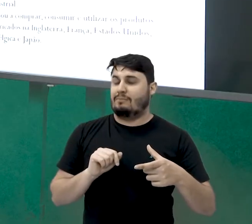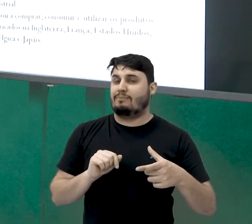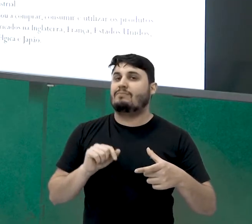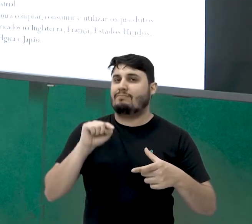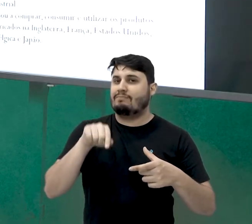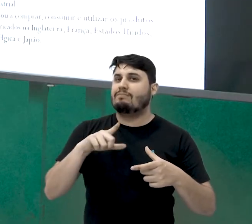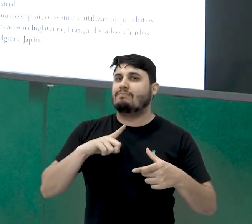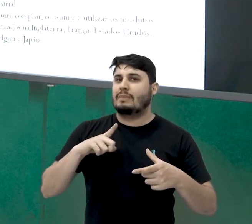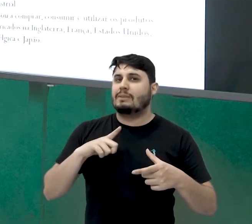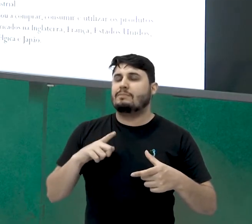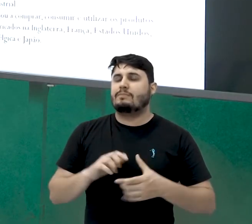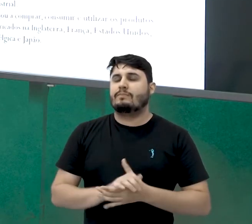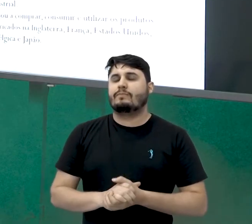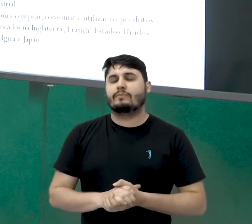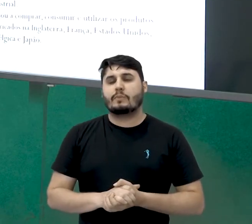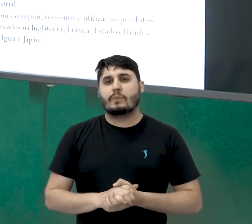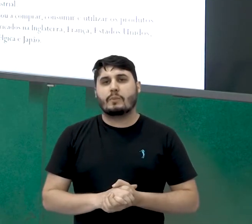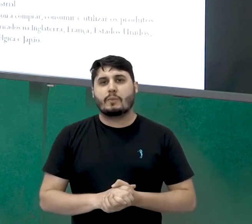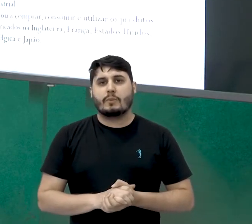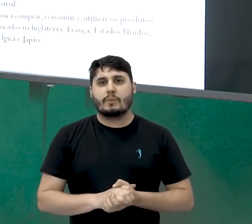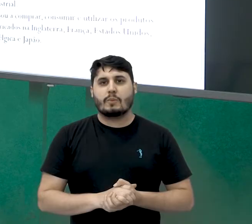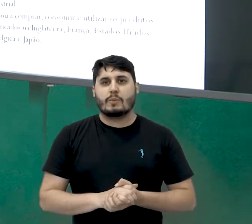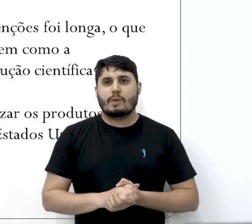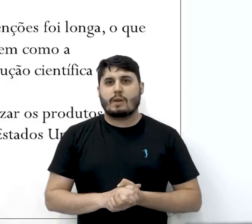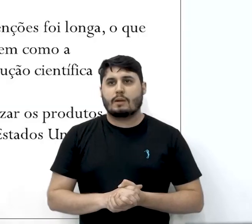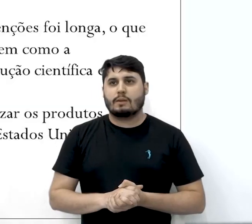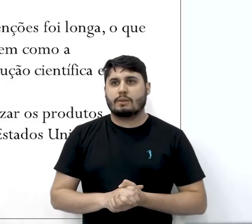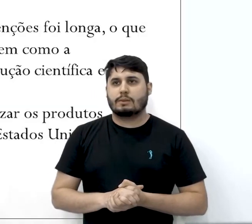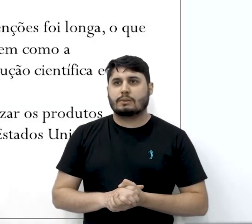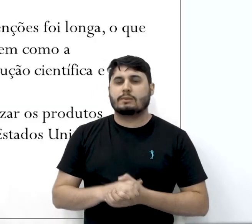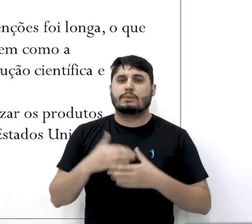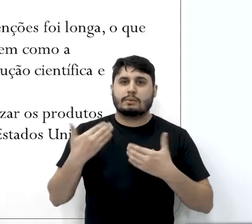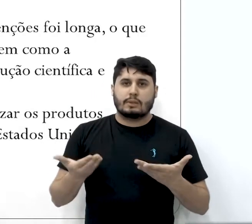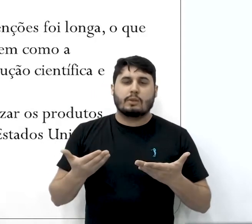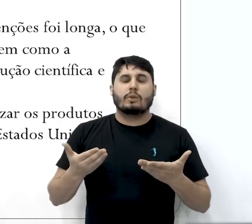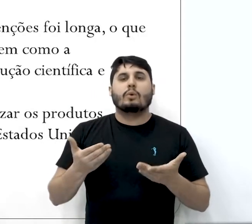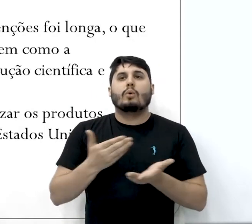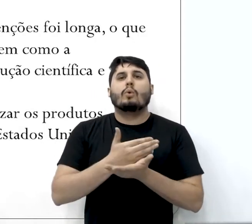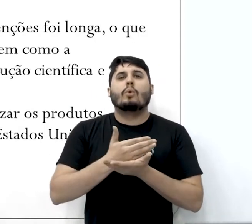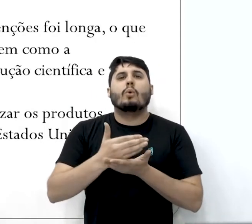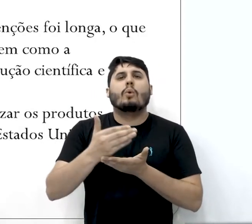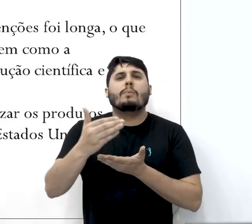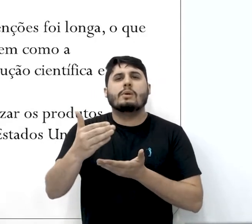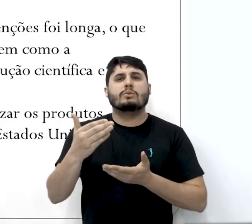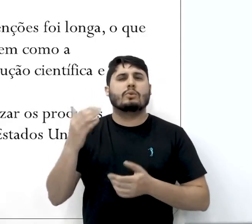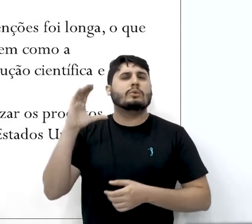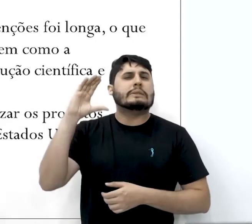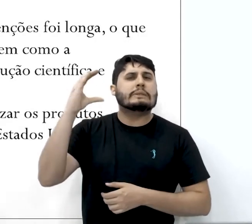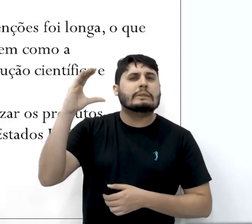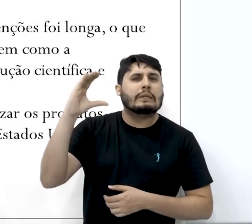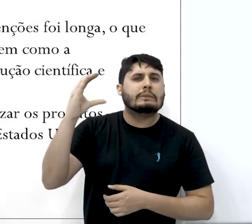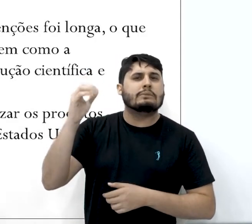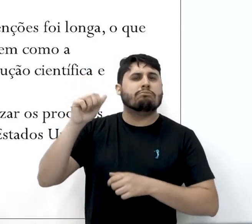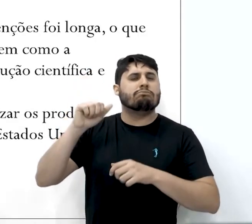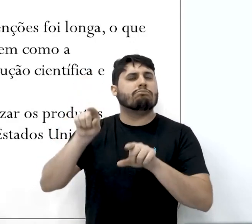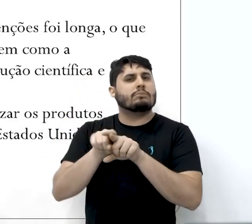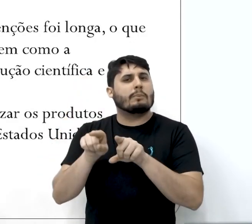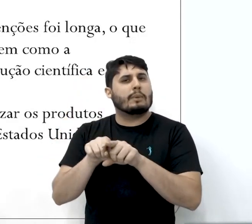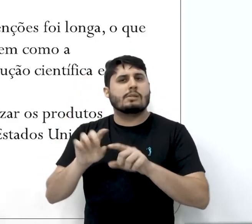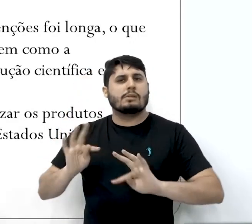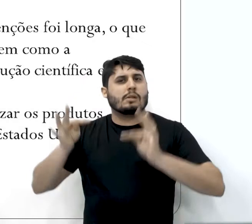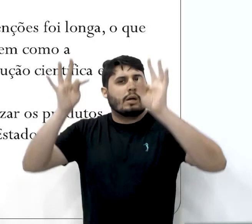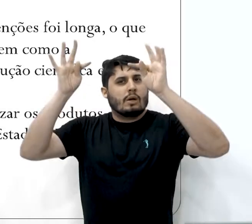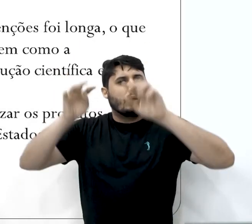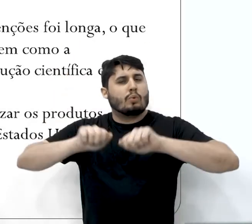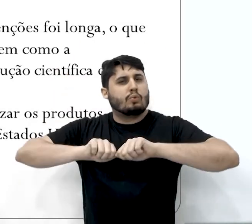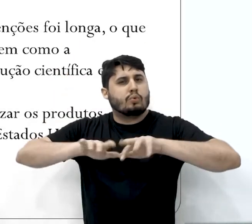Vê só. A gente tem aqui, nasceu com um processo científico e tecnológico ocorrido na Inglaterra.